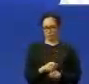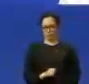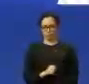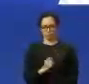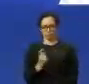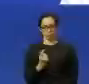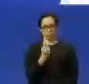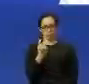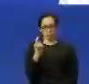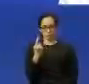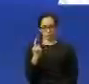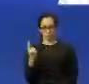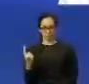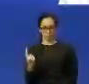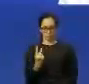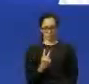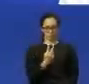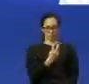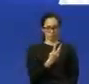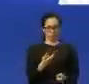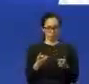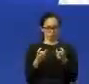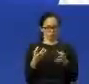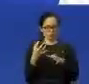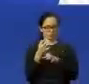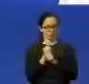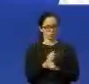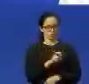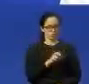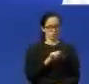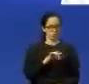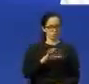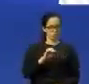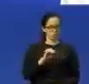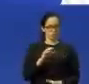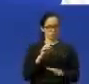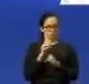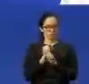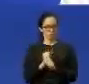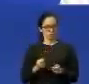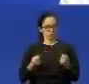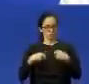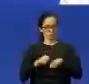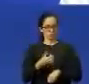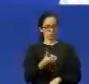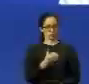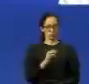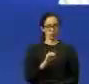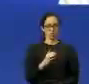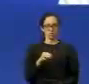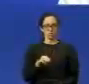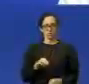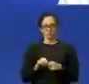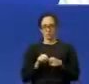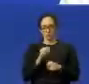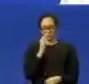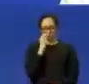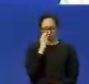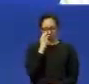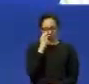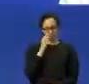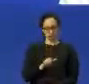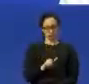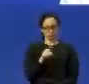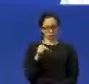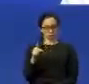3 canos, você vai ter que, observe a figura, você vai ter que calcular o raio do círculo, né? Quer dizer, tem o raio do círculo, 60 centímetros, aí vai ter outro raio do círculo em